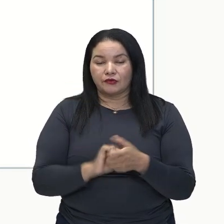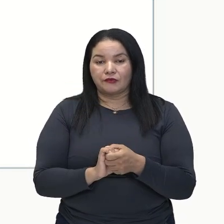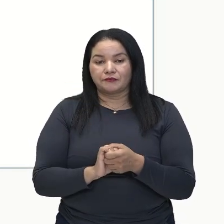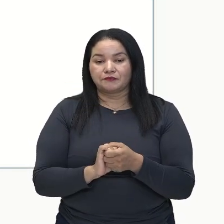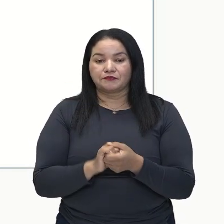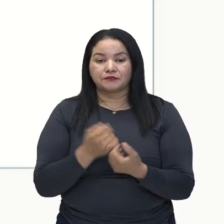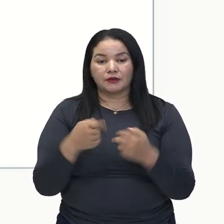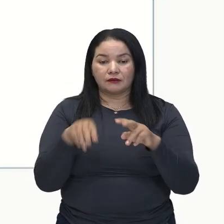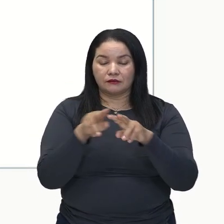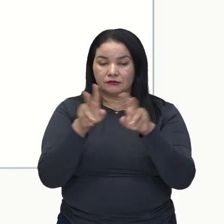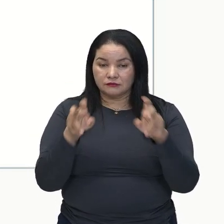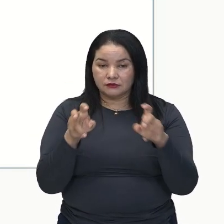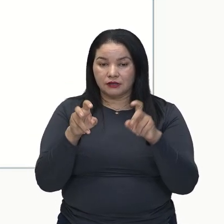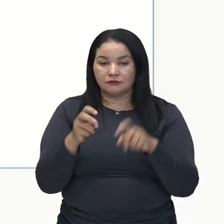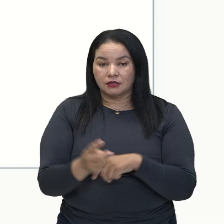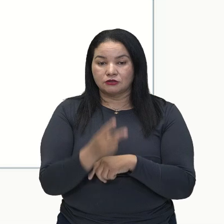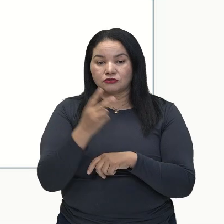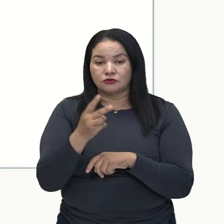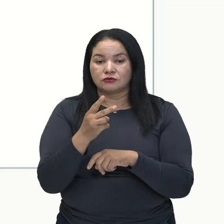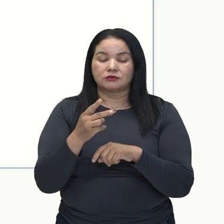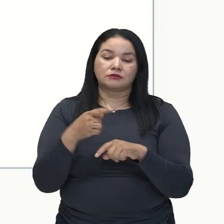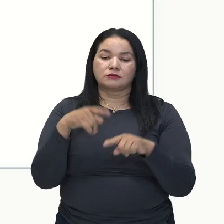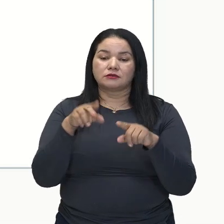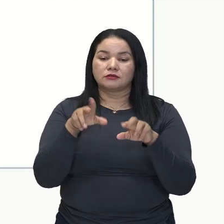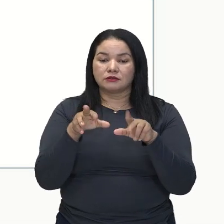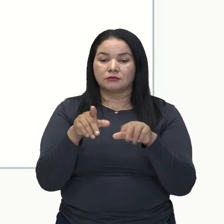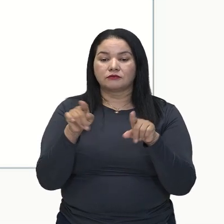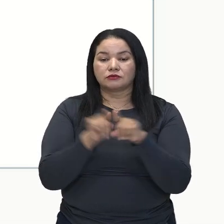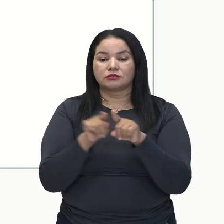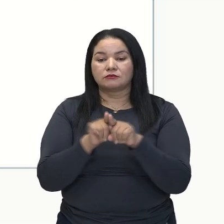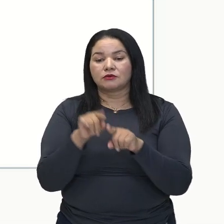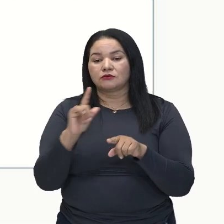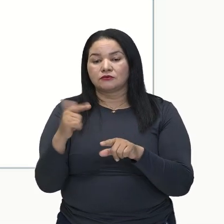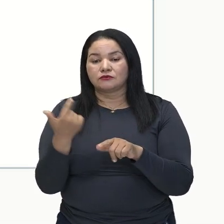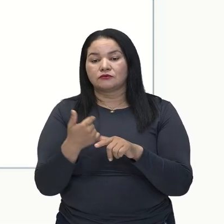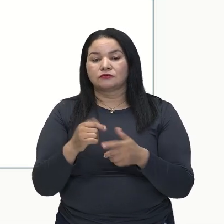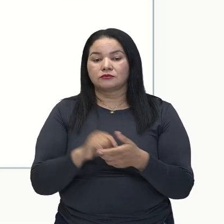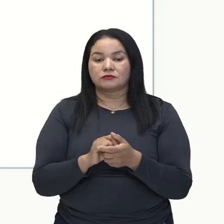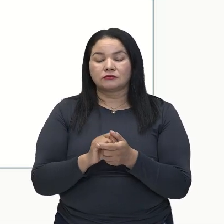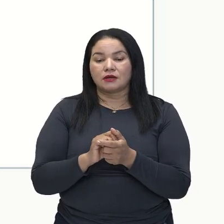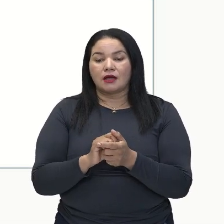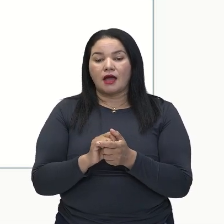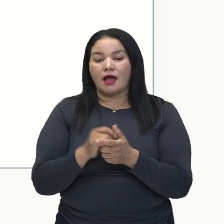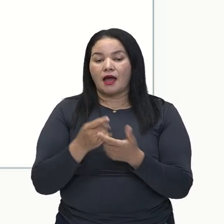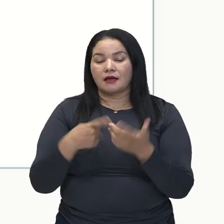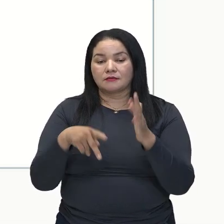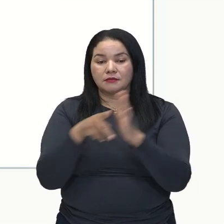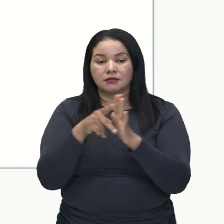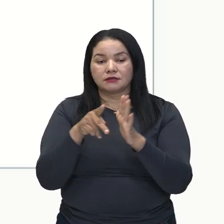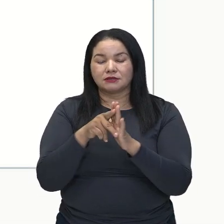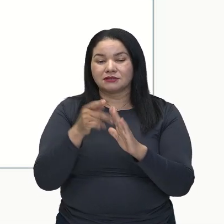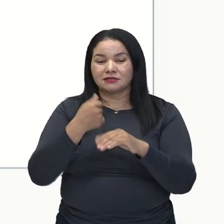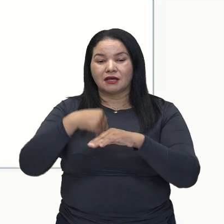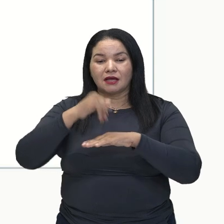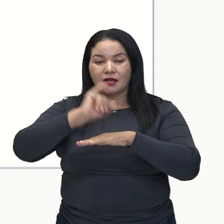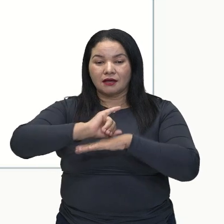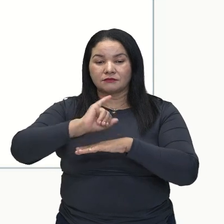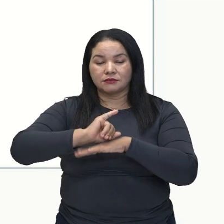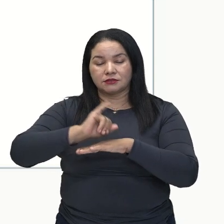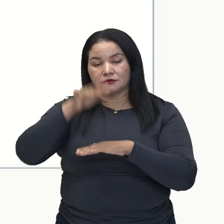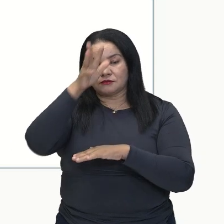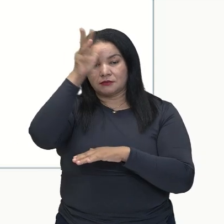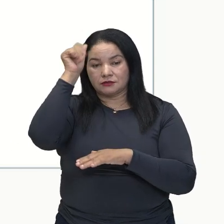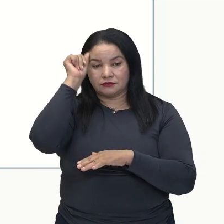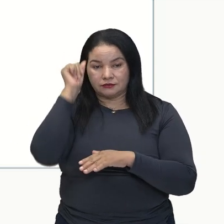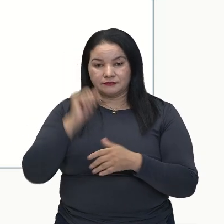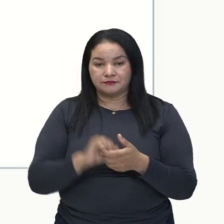um tema, retrato da própria capital amazonense. Então, tem essa